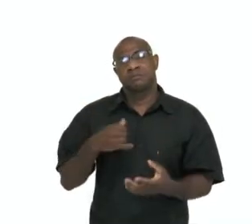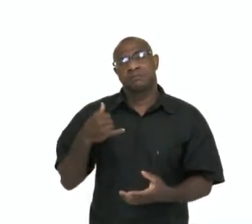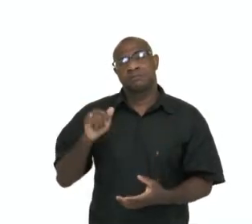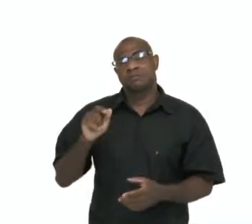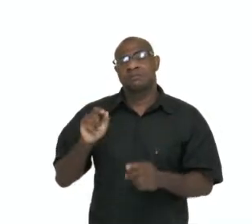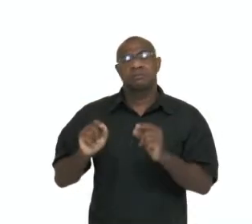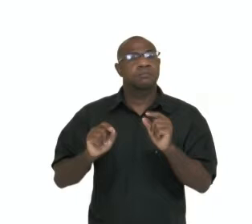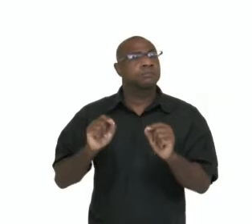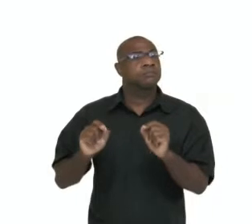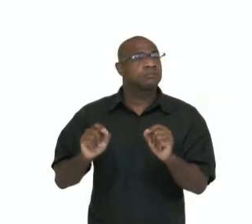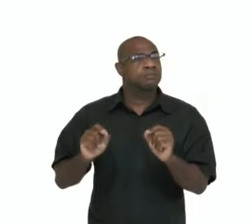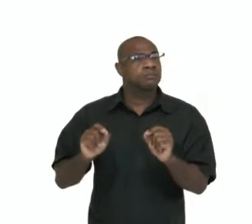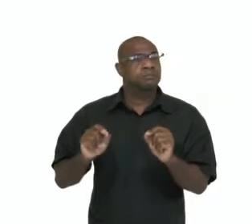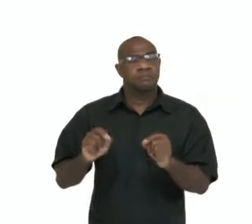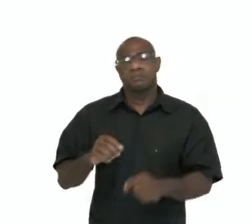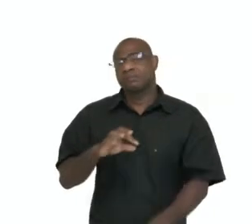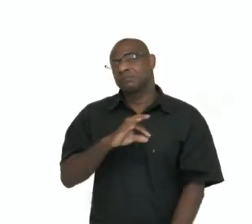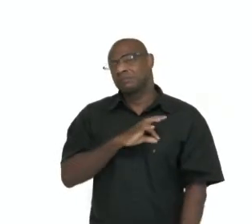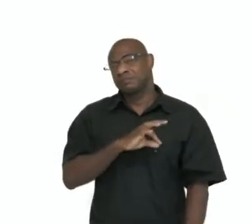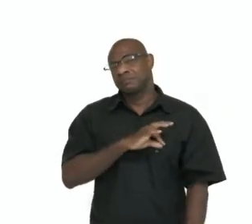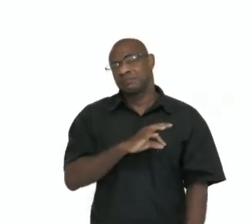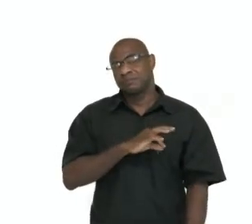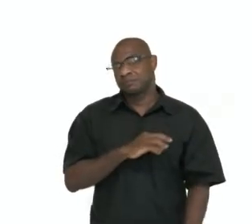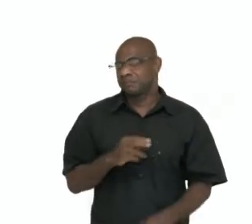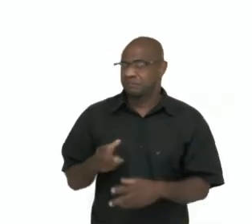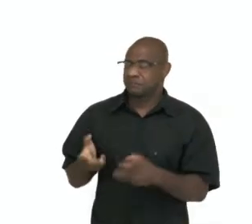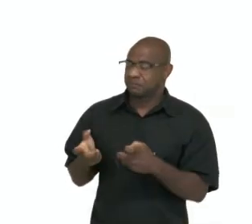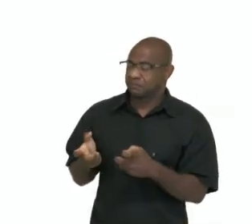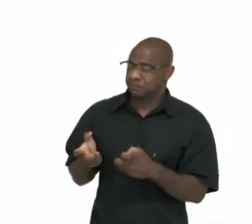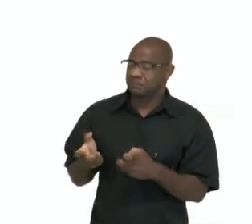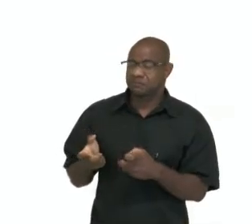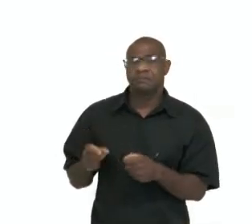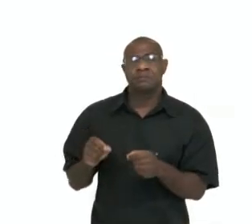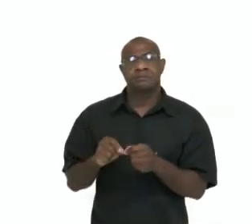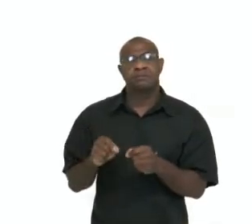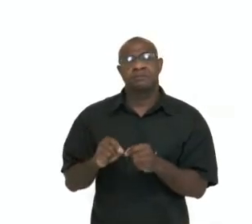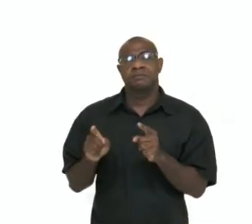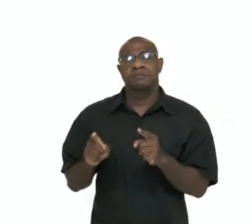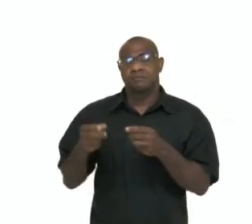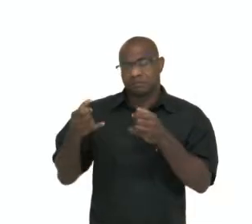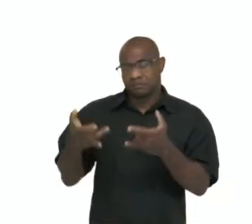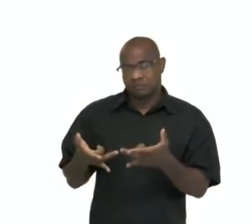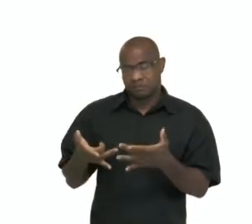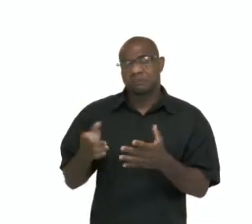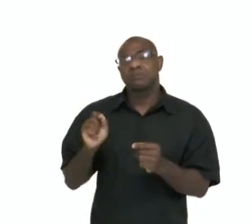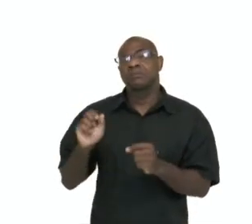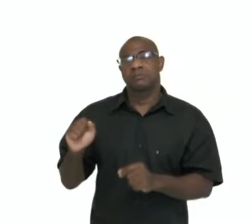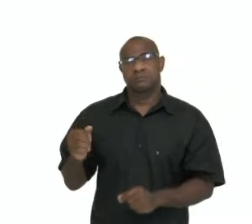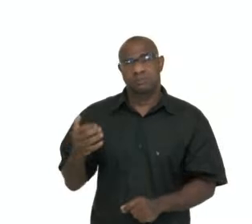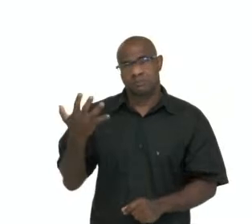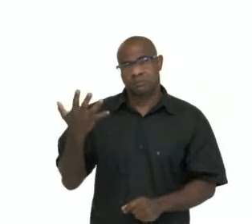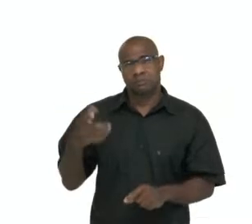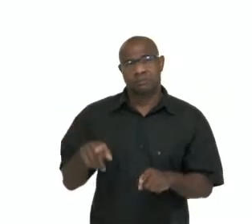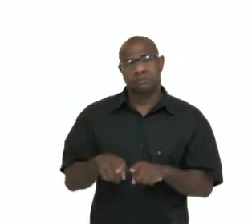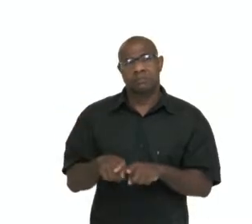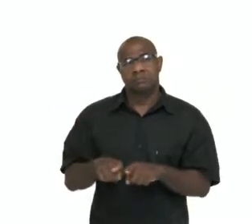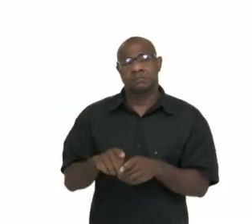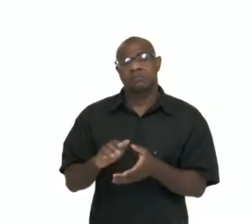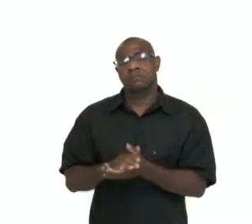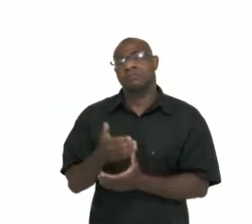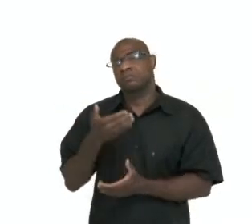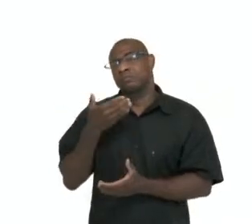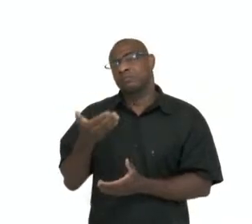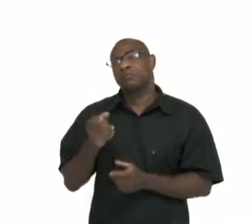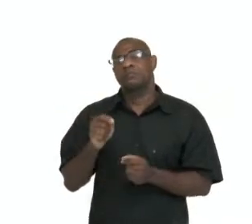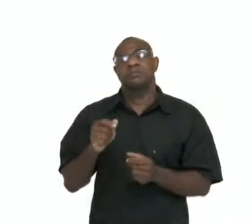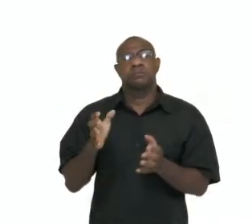inquérito. A polícia tomou conhecimento do caso e fez o inventário dos fatos e do espólio a pedido dos